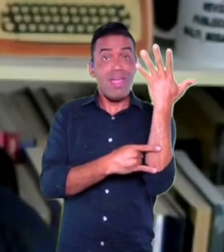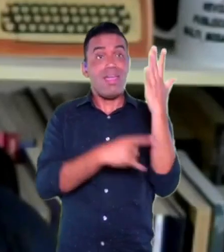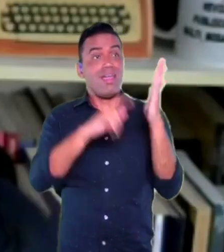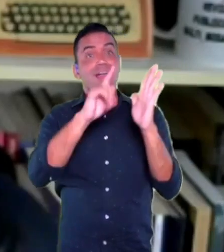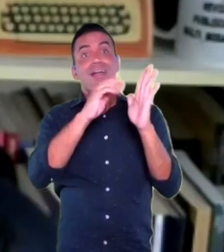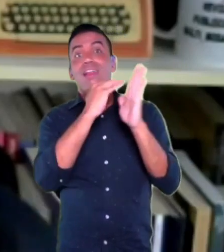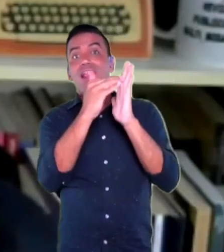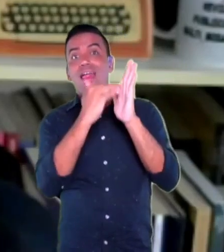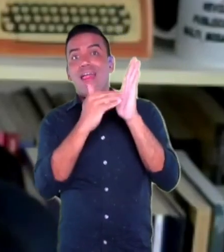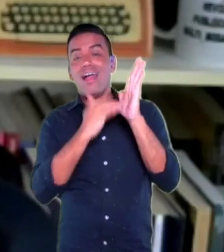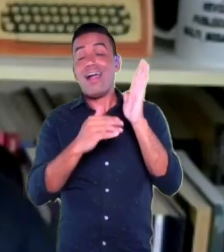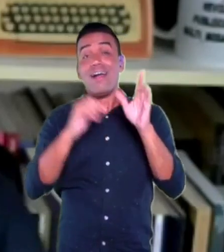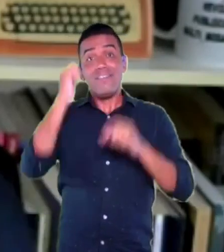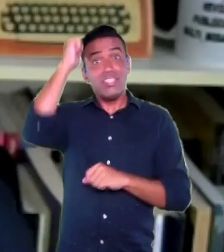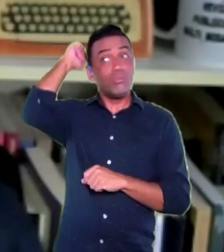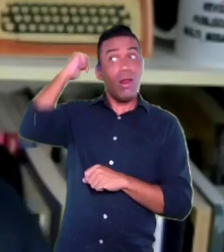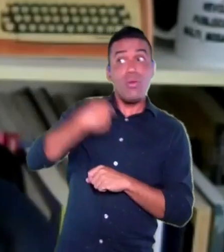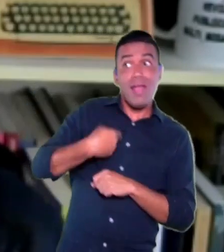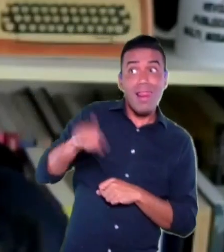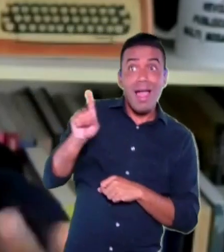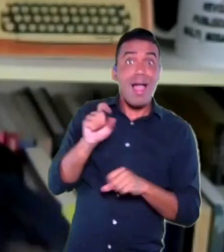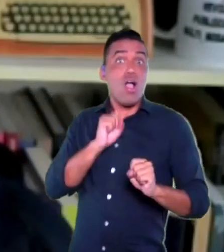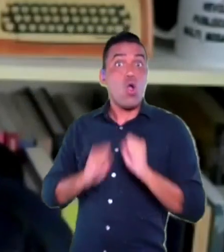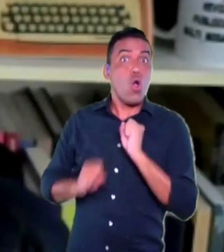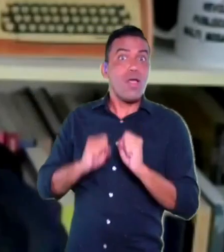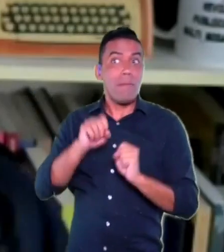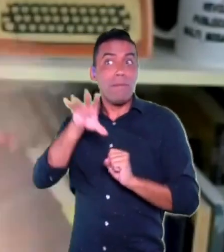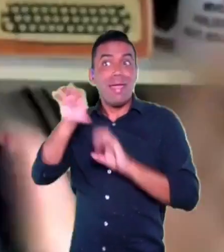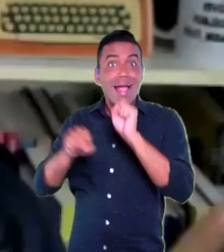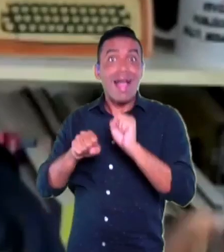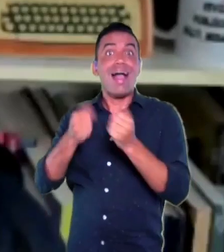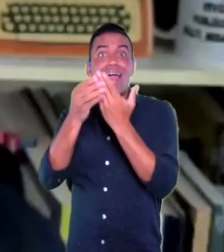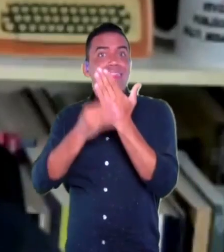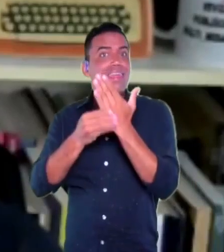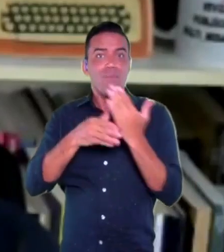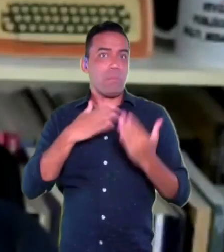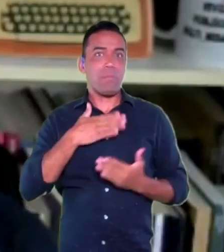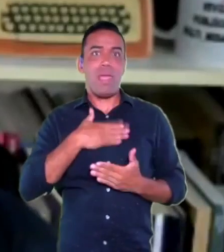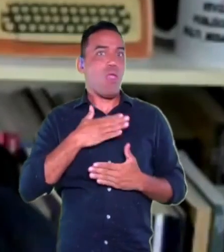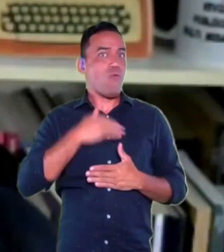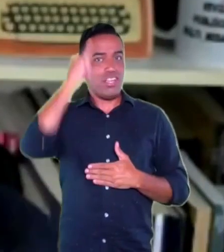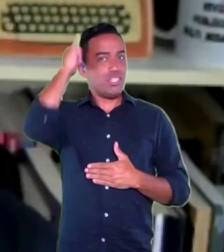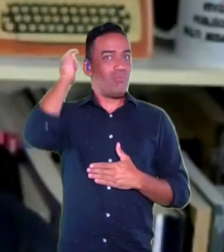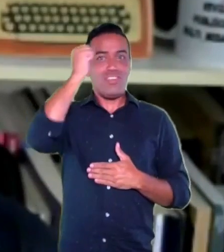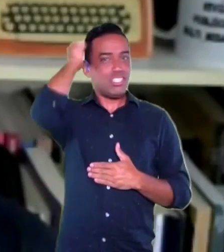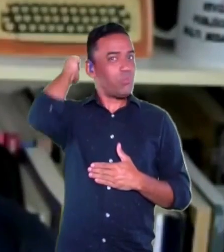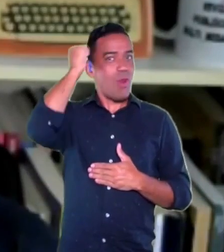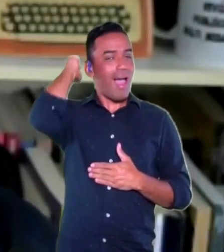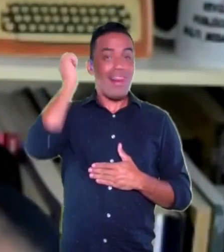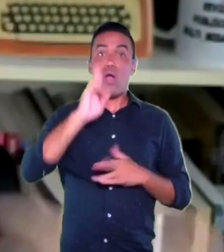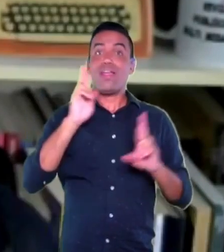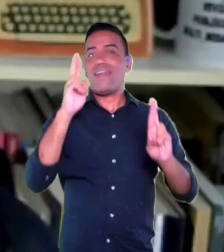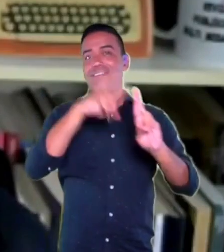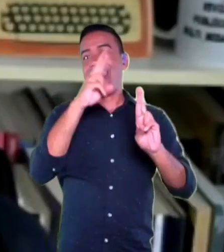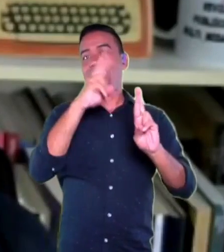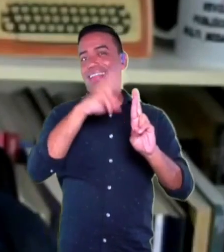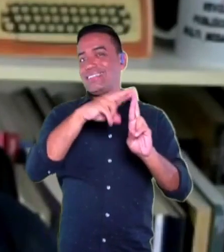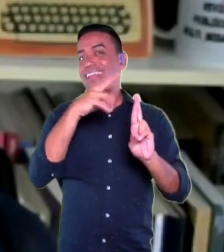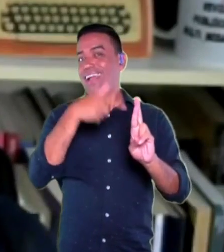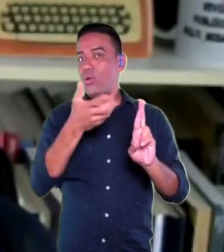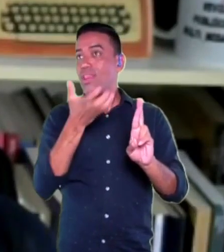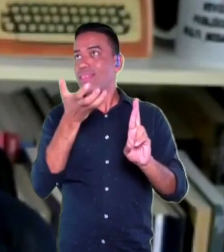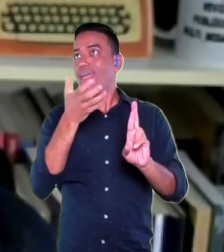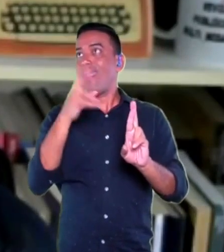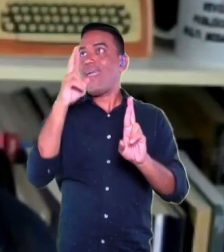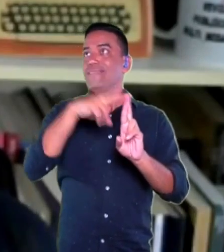do vestibular, eu corria lá para ler os livros, nem era meu vestibular, eu só queria uma referência, né? Eu queria ter uma